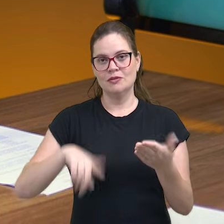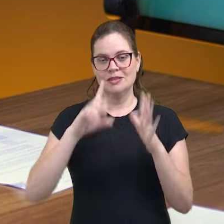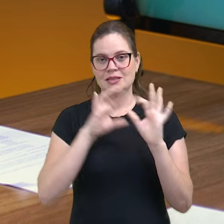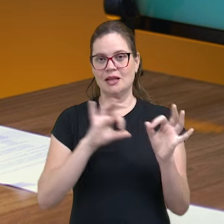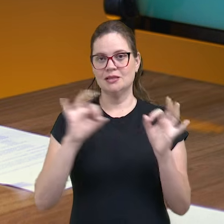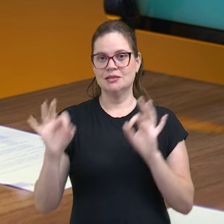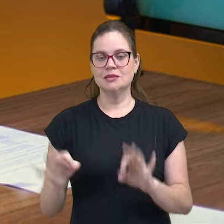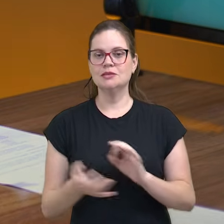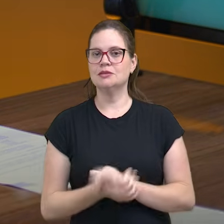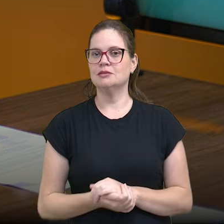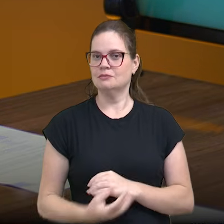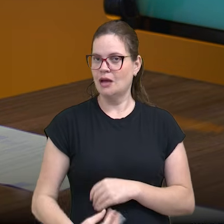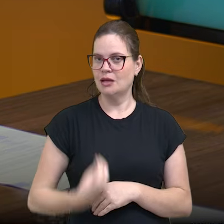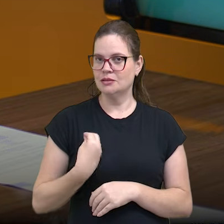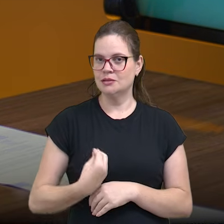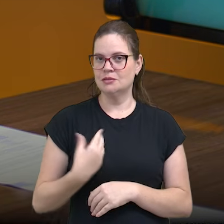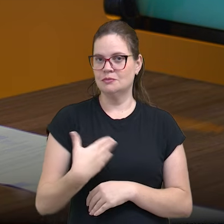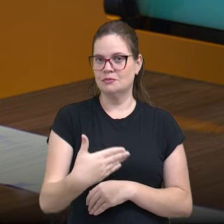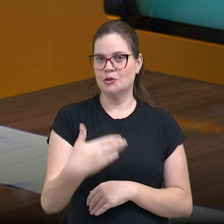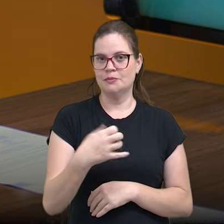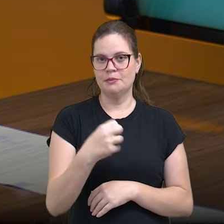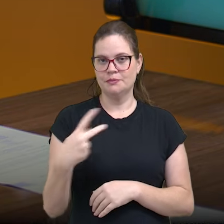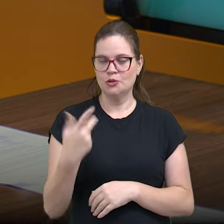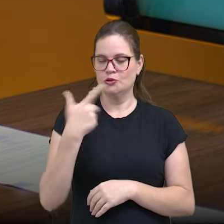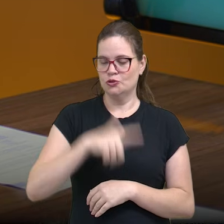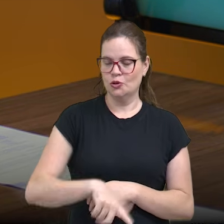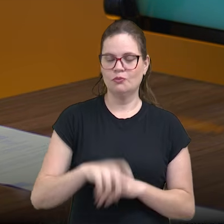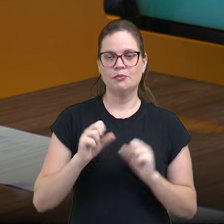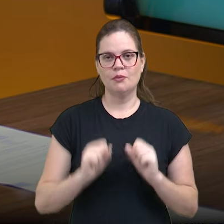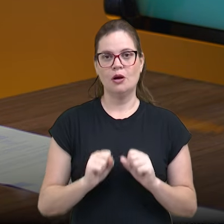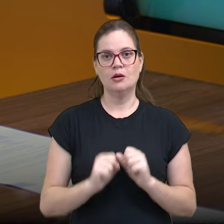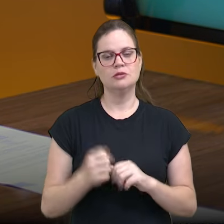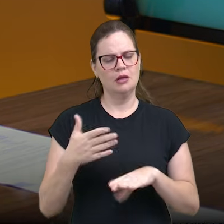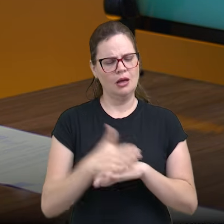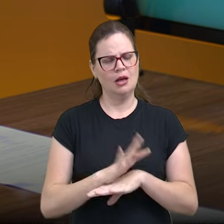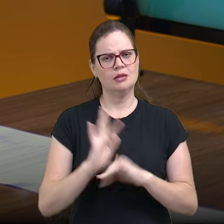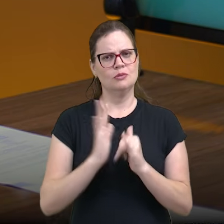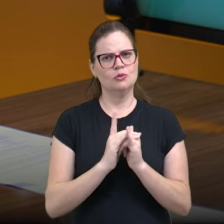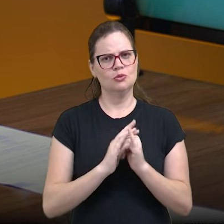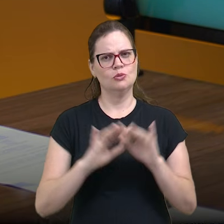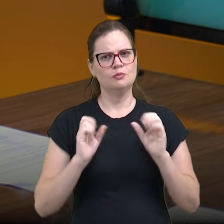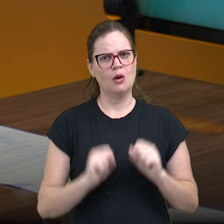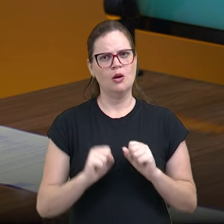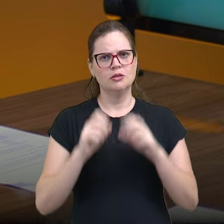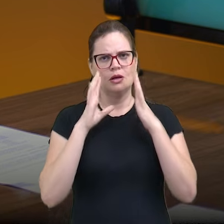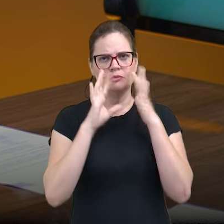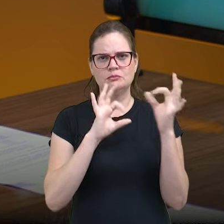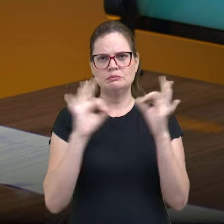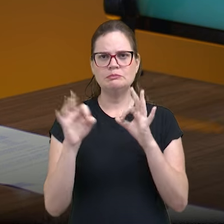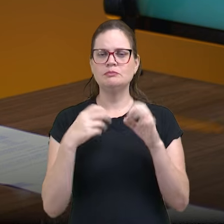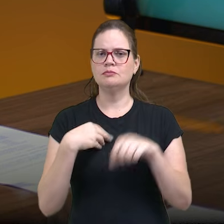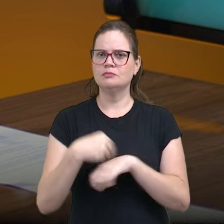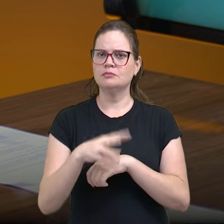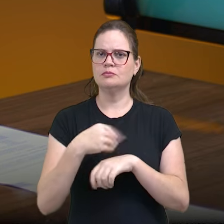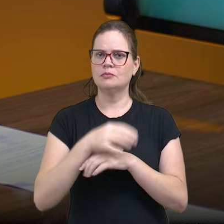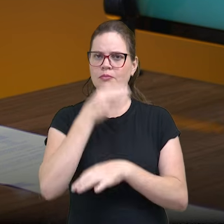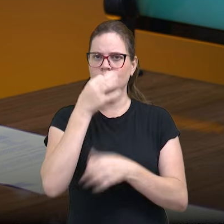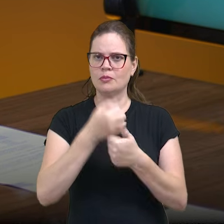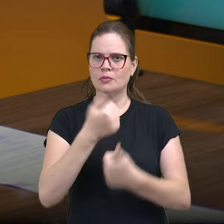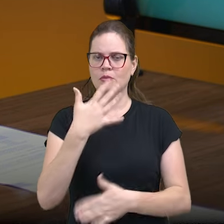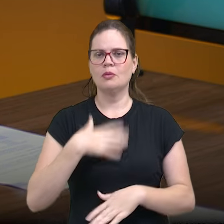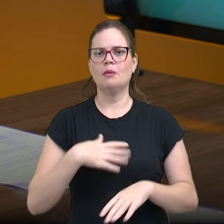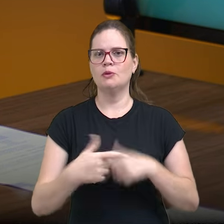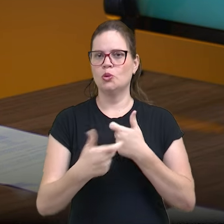reforçando, vá ao nosso canal do YouTube, acesse, comente, compartilhe, curte. E nosso